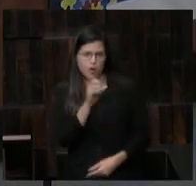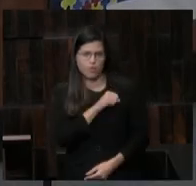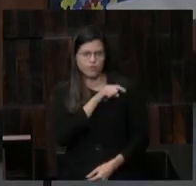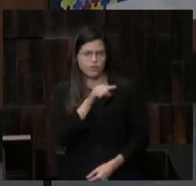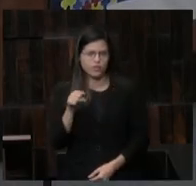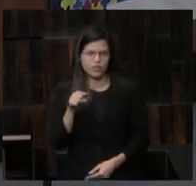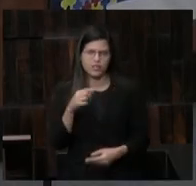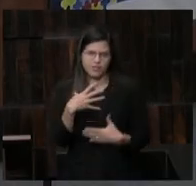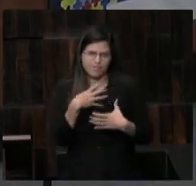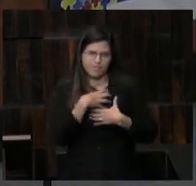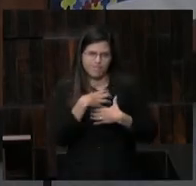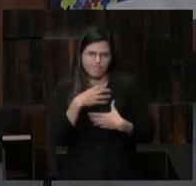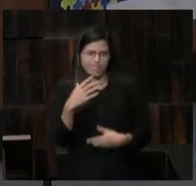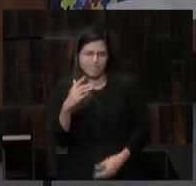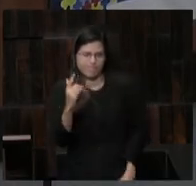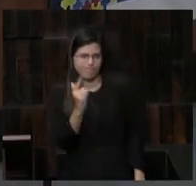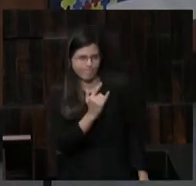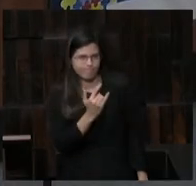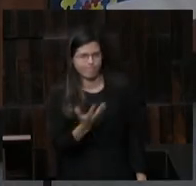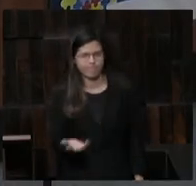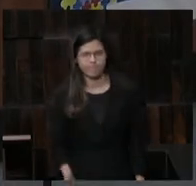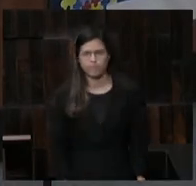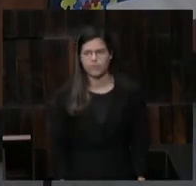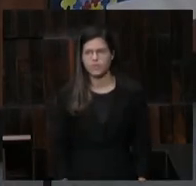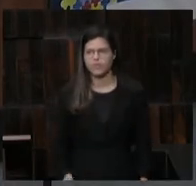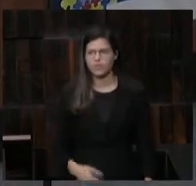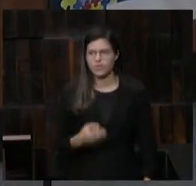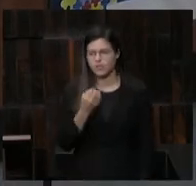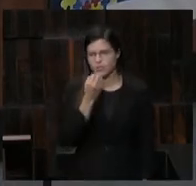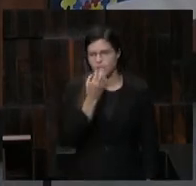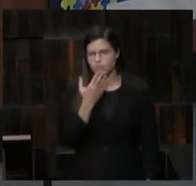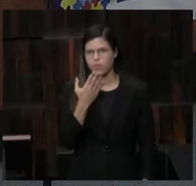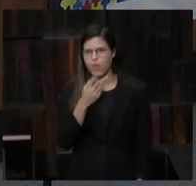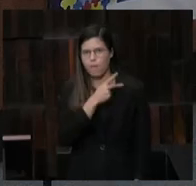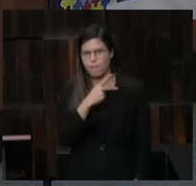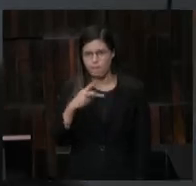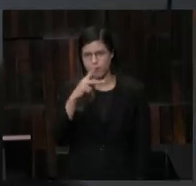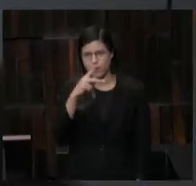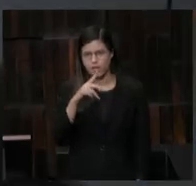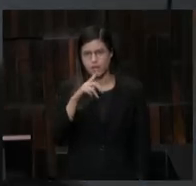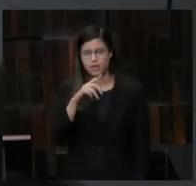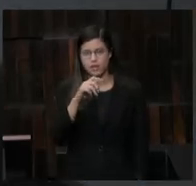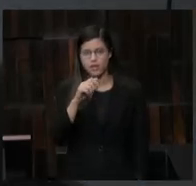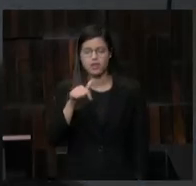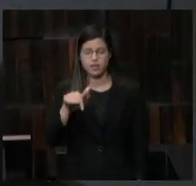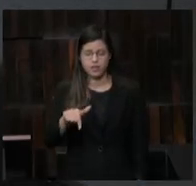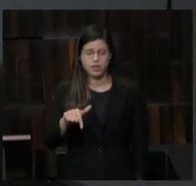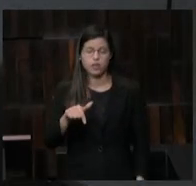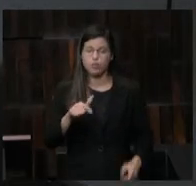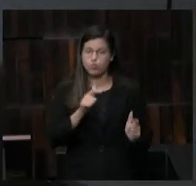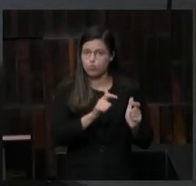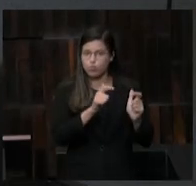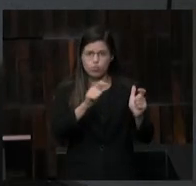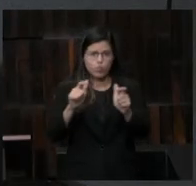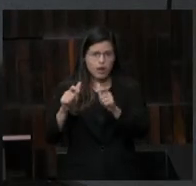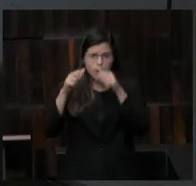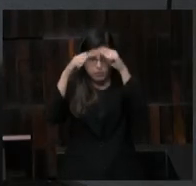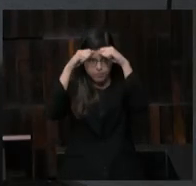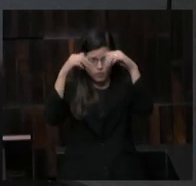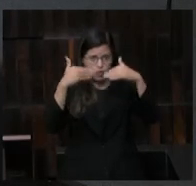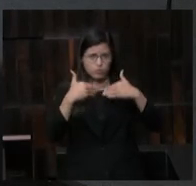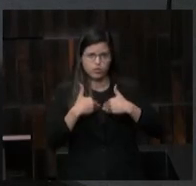gente. Obrigada, Padre Léo. E é o que a gente fala, lugar de autista onde ele quiser.